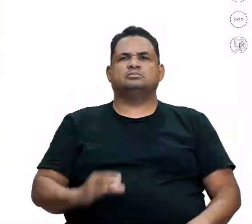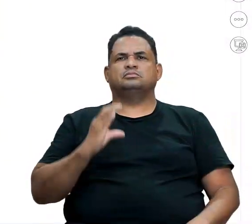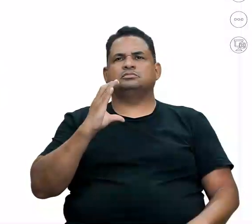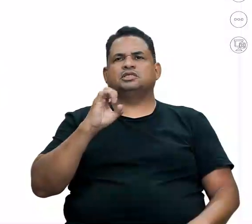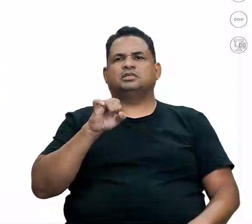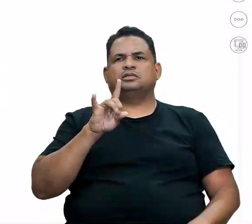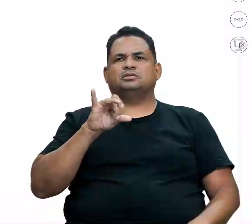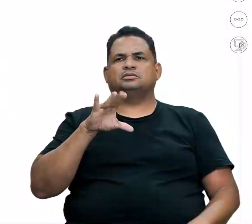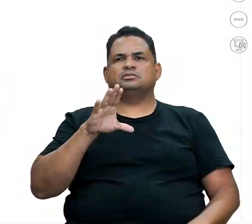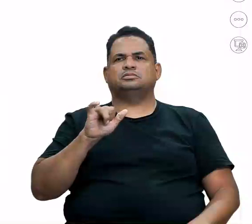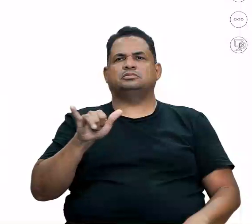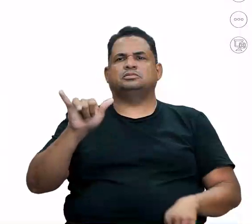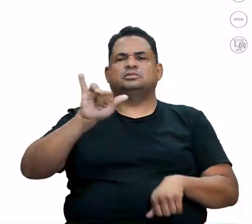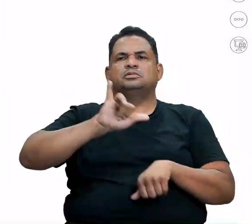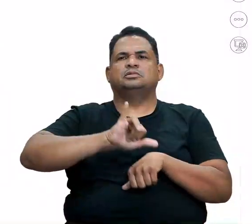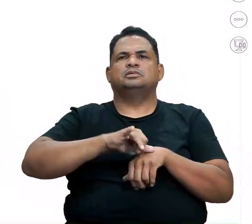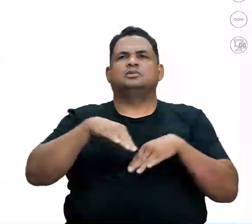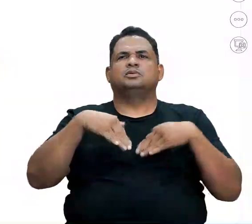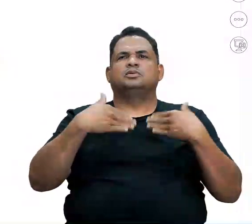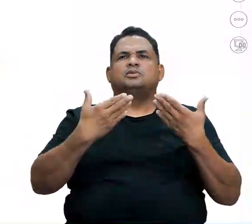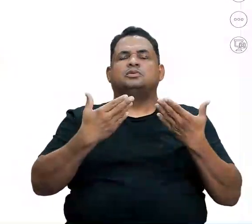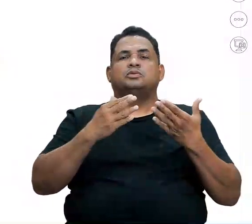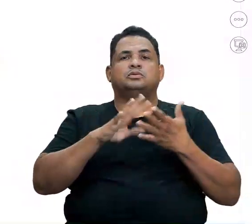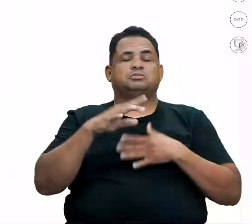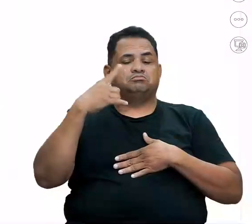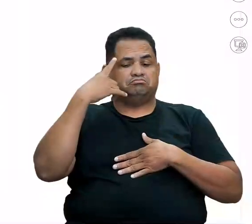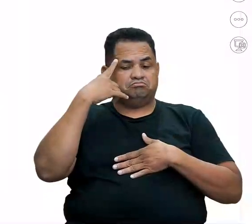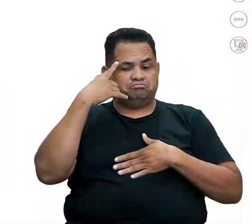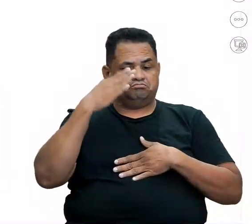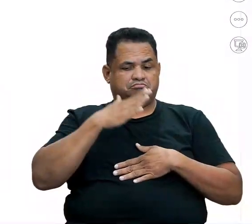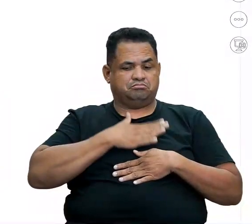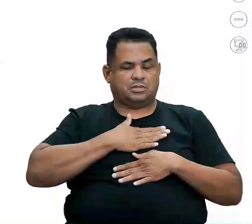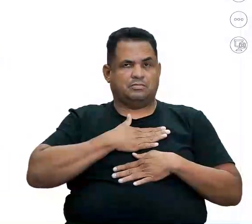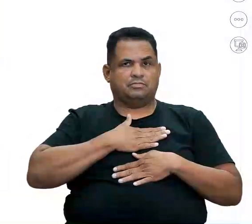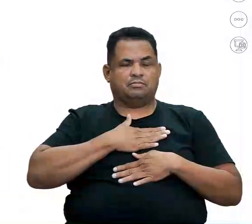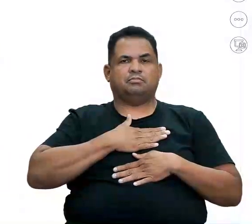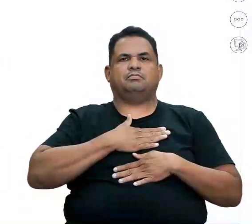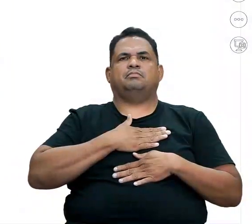centro. É quando eu acho que a minha etnia